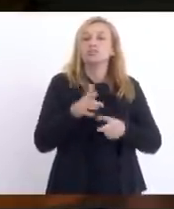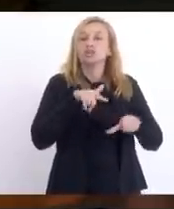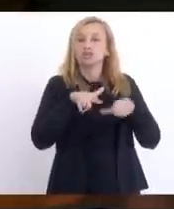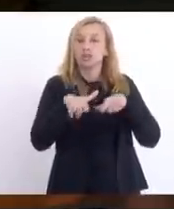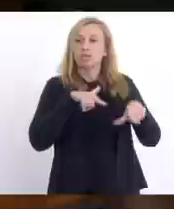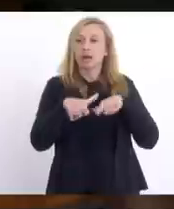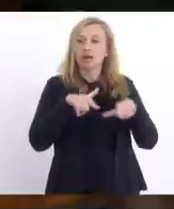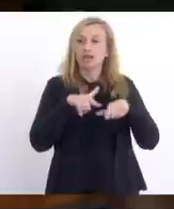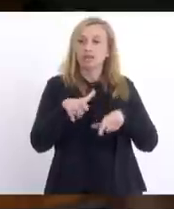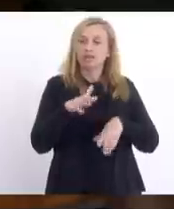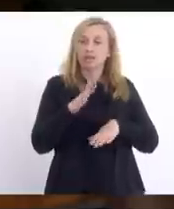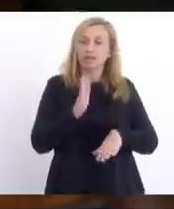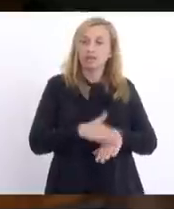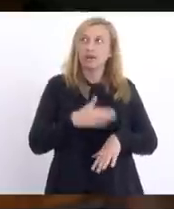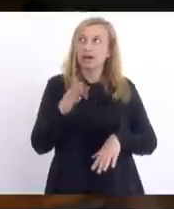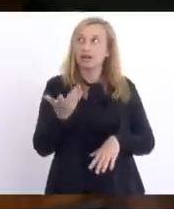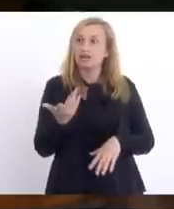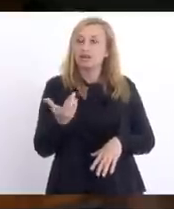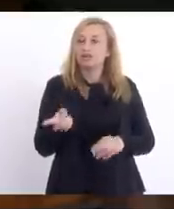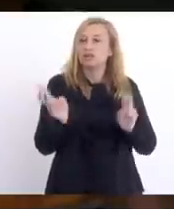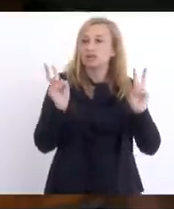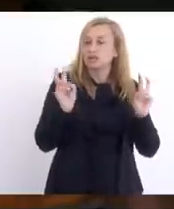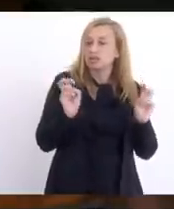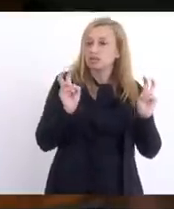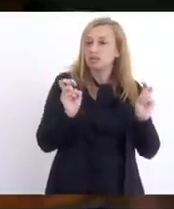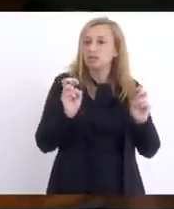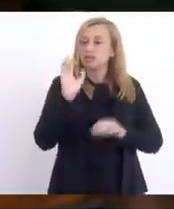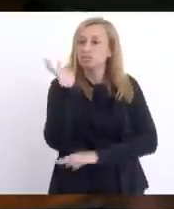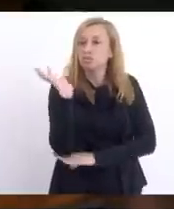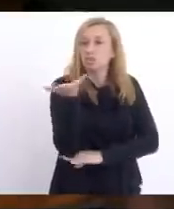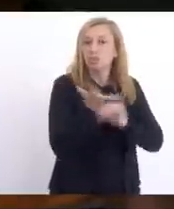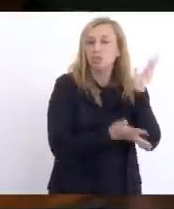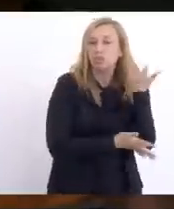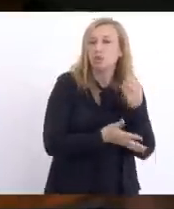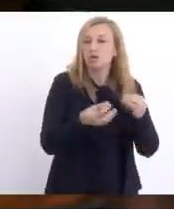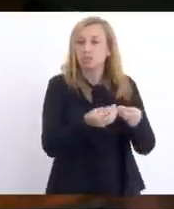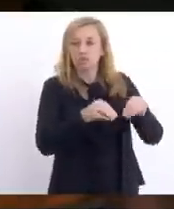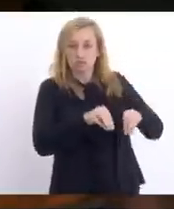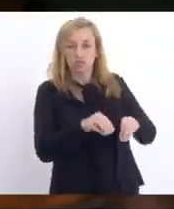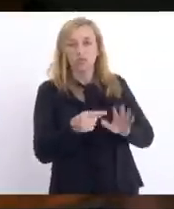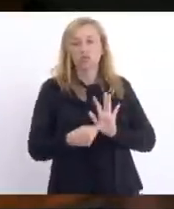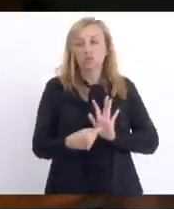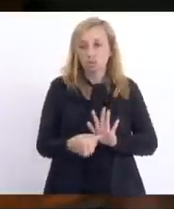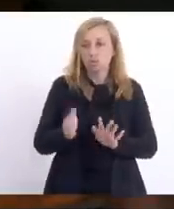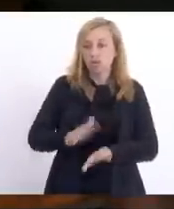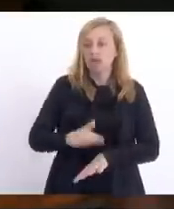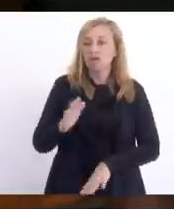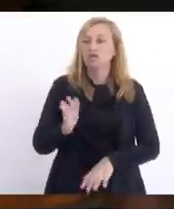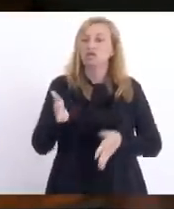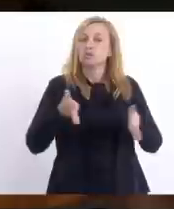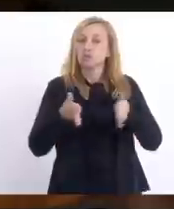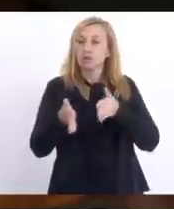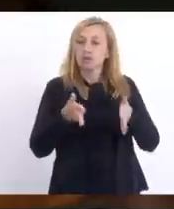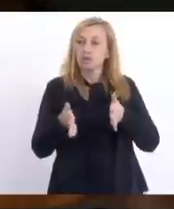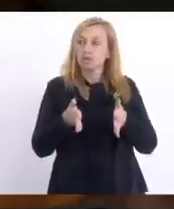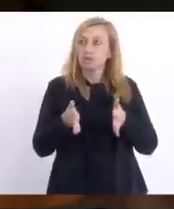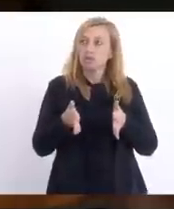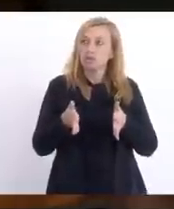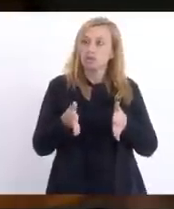empregos, mas, em termos de devastação ambiental, ficou muito evidente. Então, um prazo que se finda